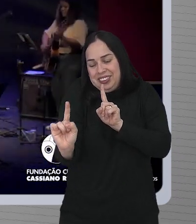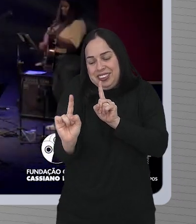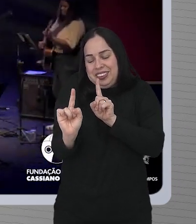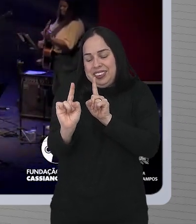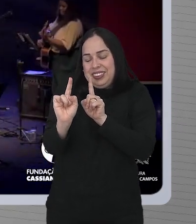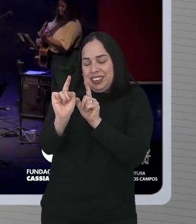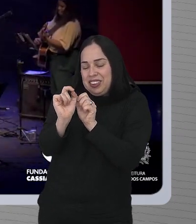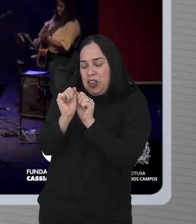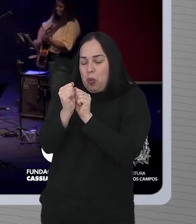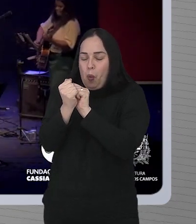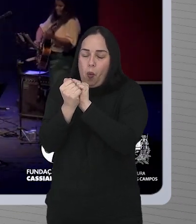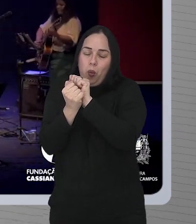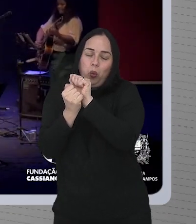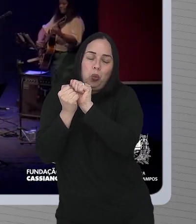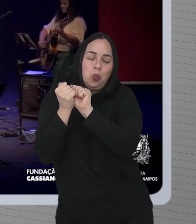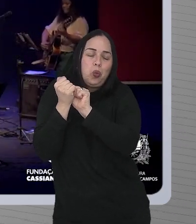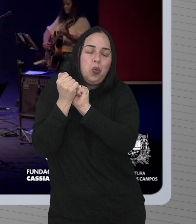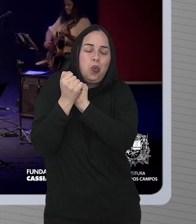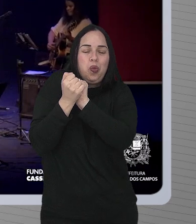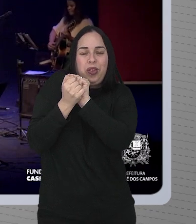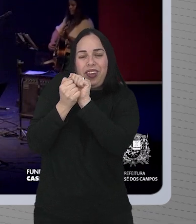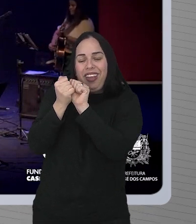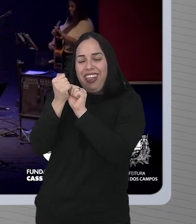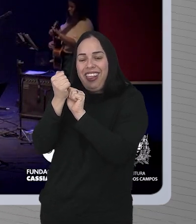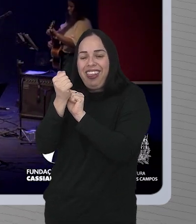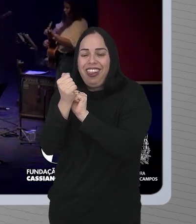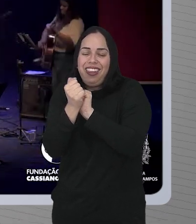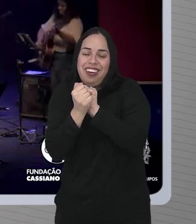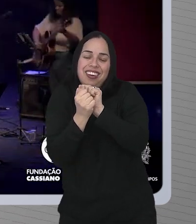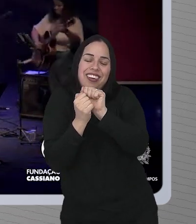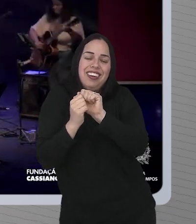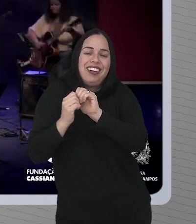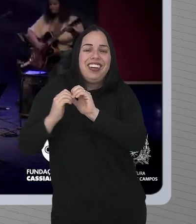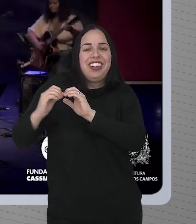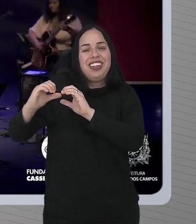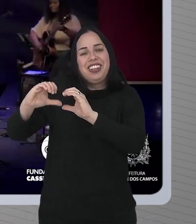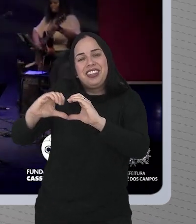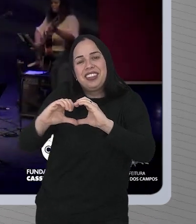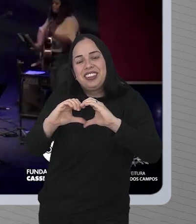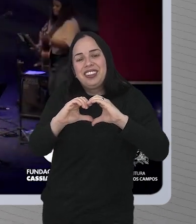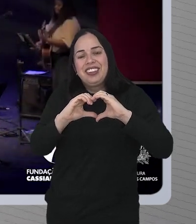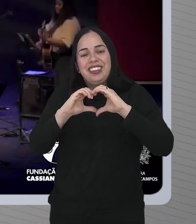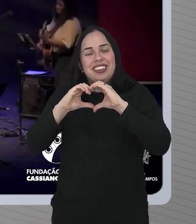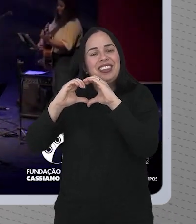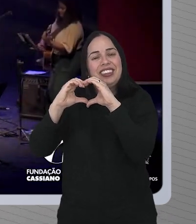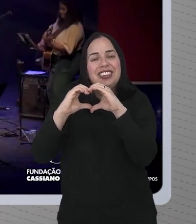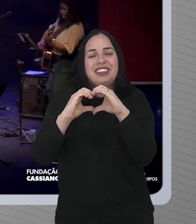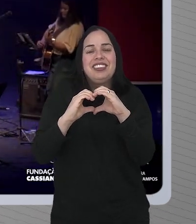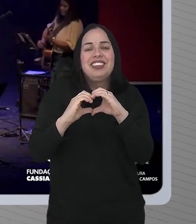Beijo molhado de luz, sela o nosso amor.